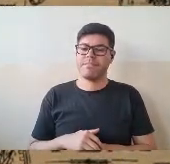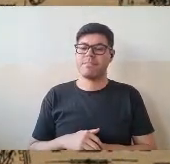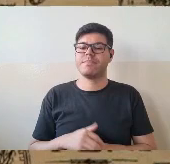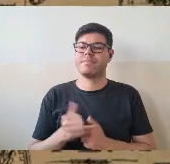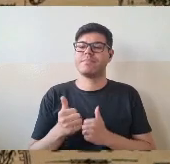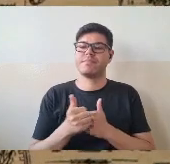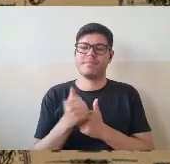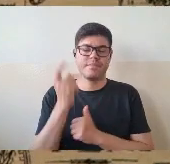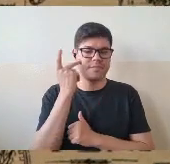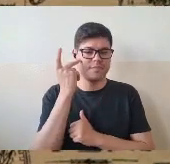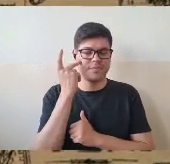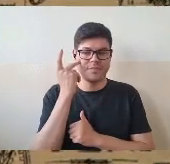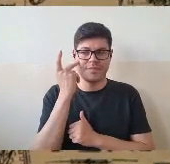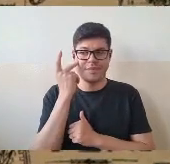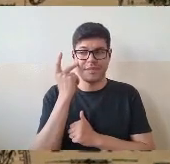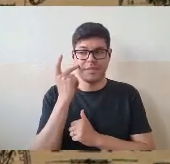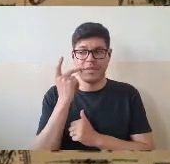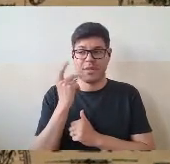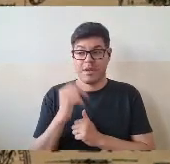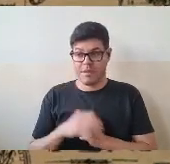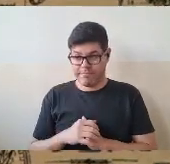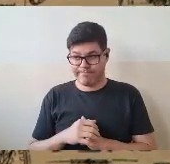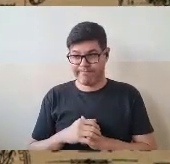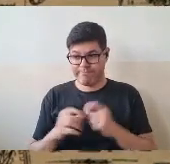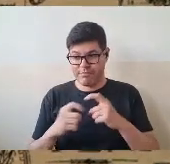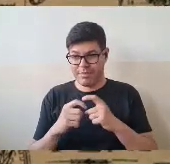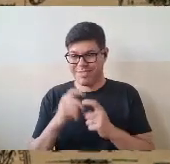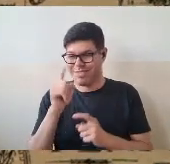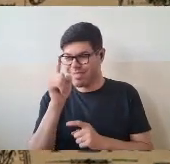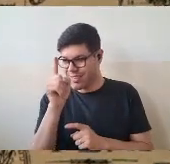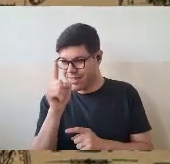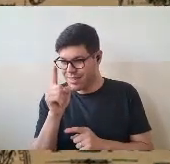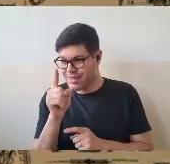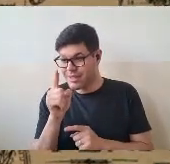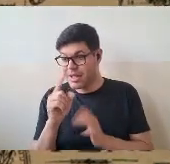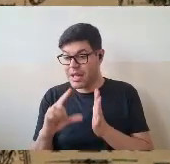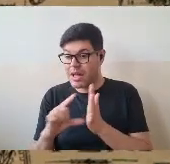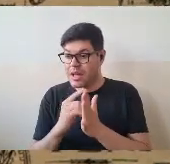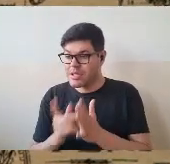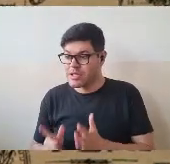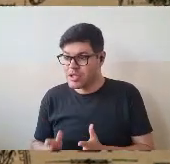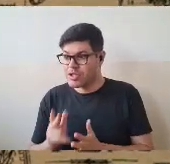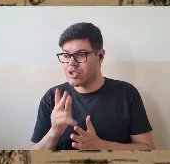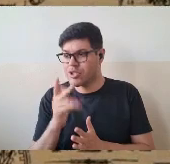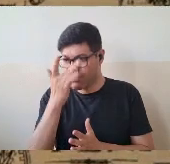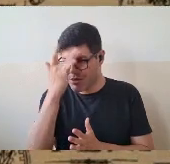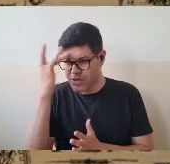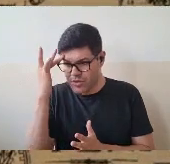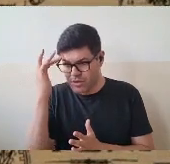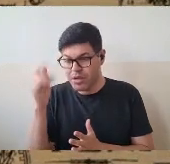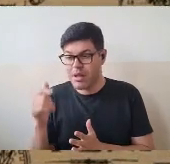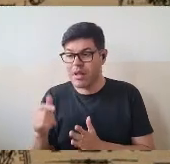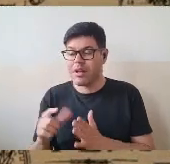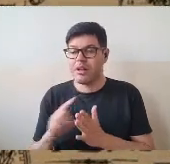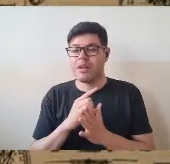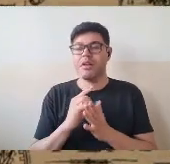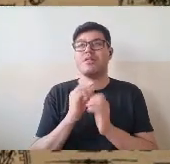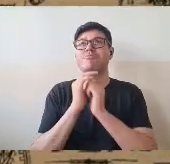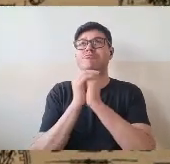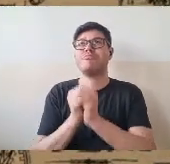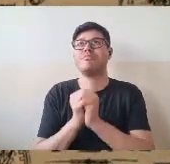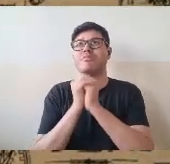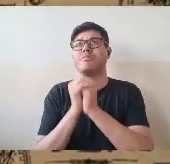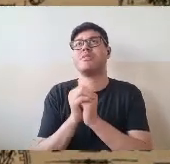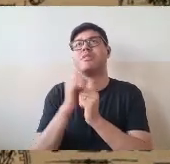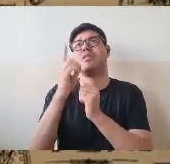numa capela antes, tá? Para pedir, ó, escuta, manda para mim um salta-caroço. É uma cirurgia simples, você tá entendendo? Você abre, normalmente